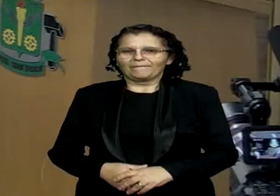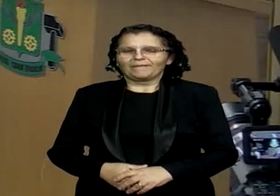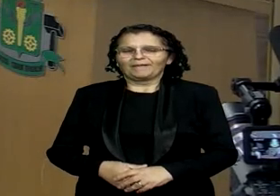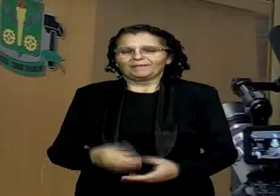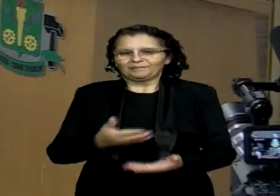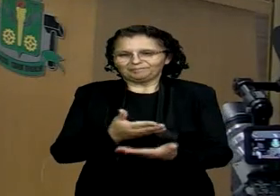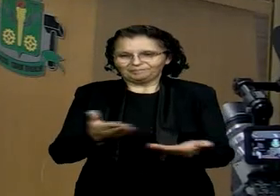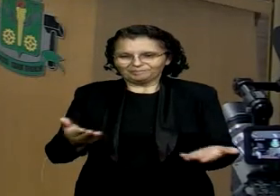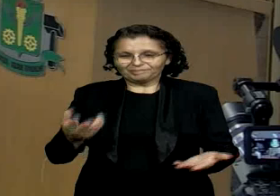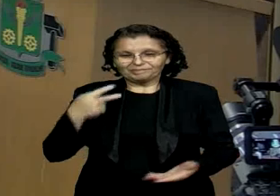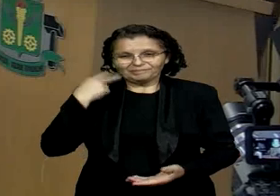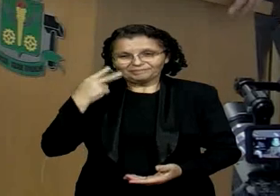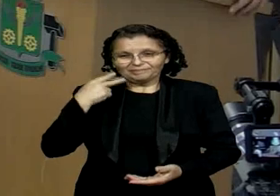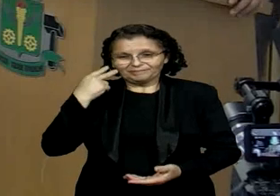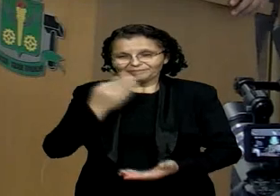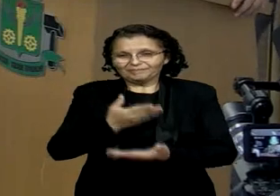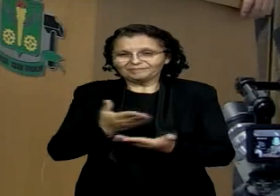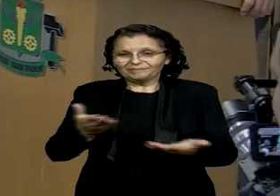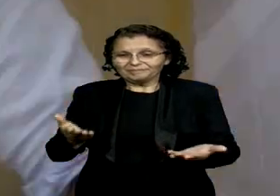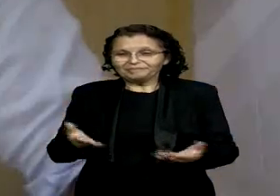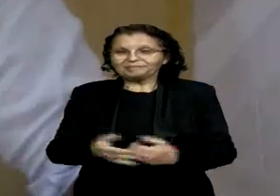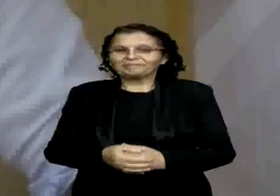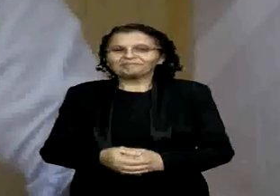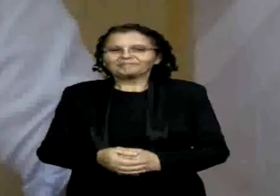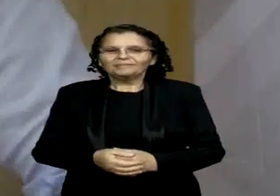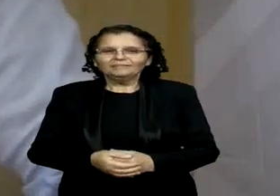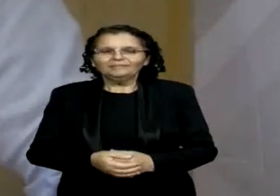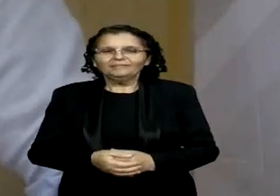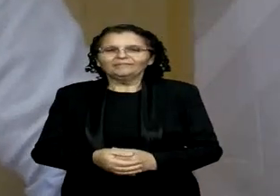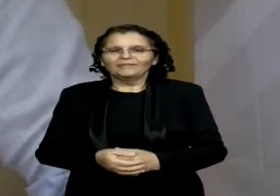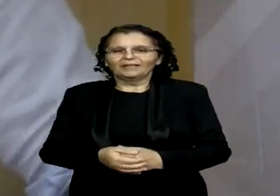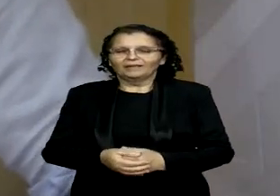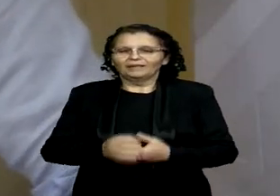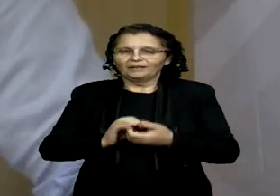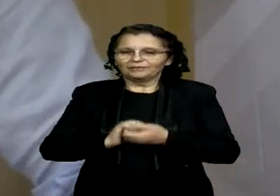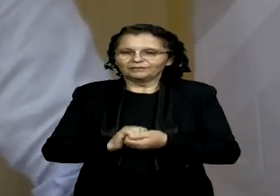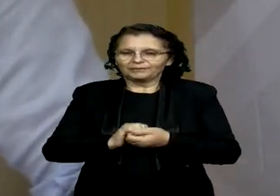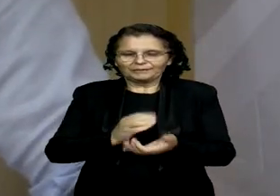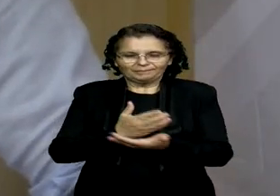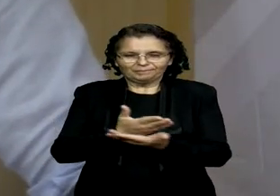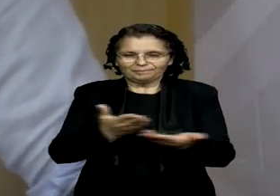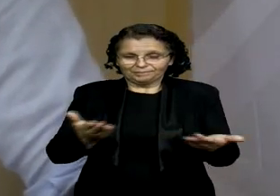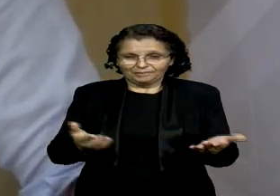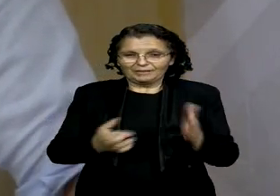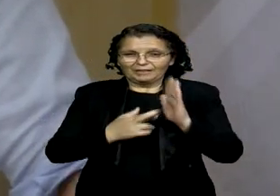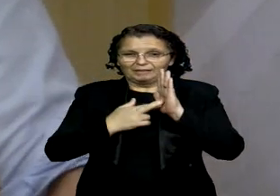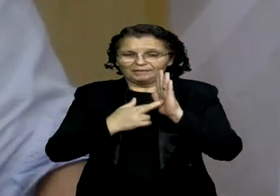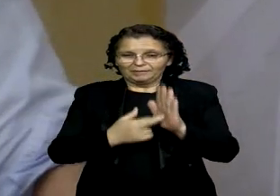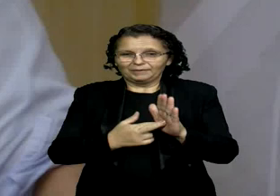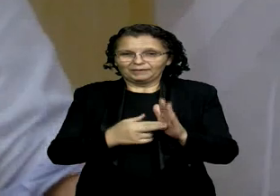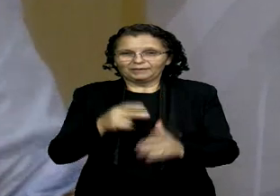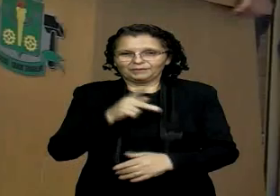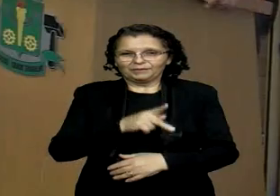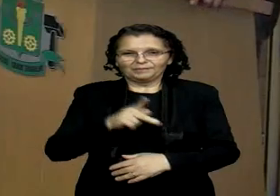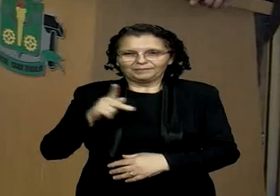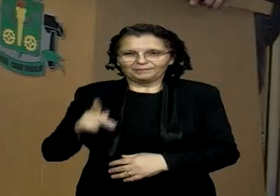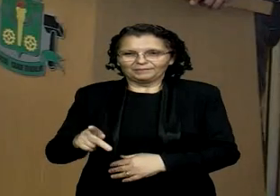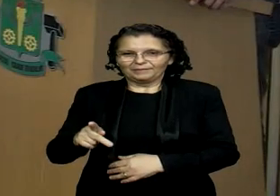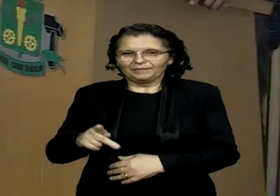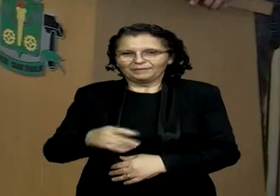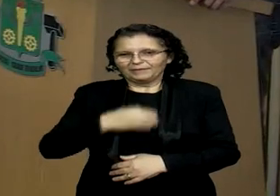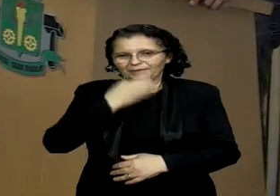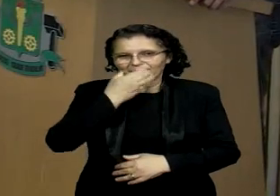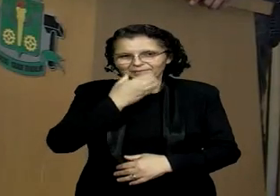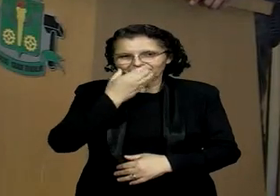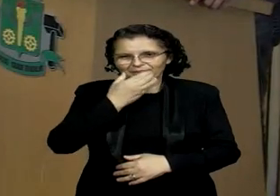Nobres vereadores, nobres vereadoras, quero saudar a todos aqui em nome do presidente